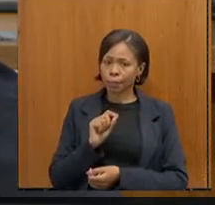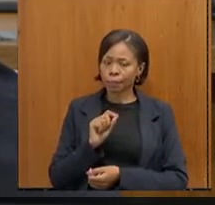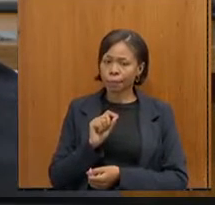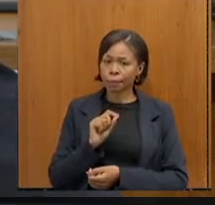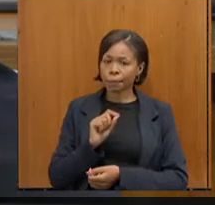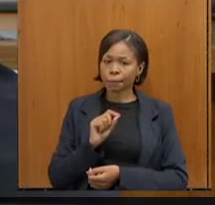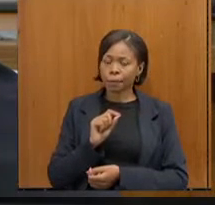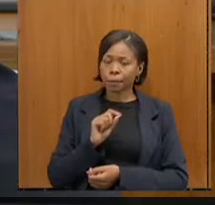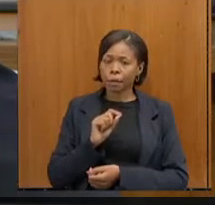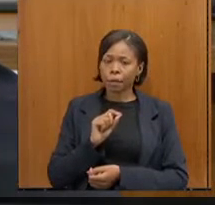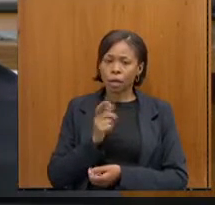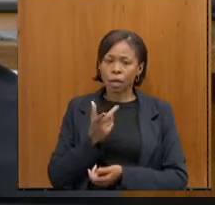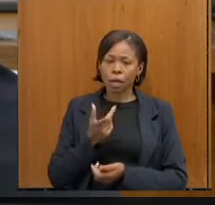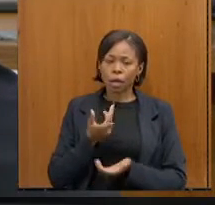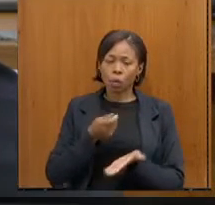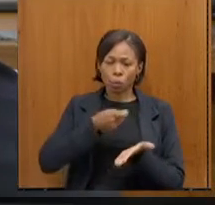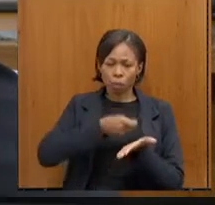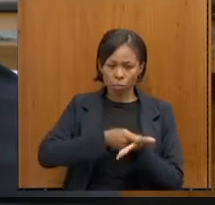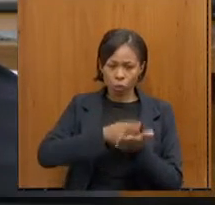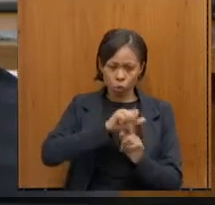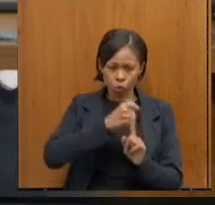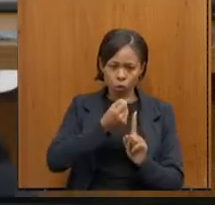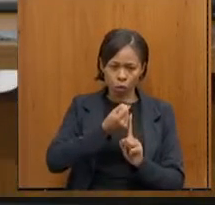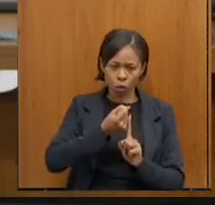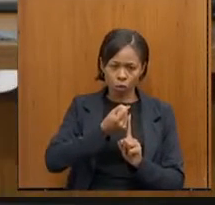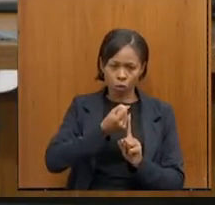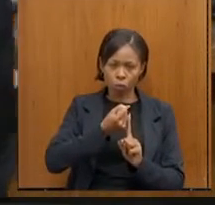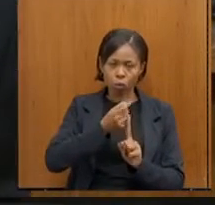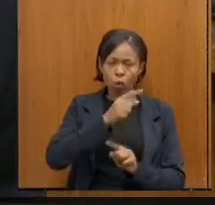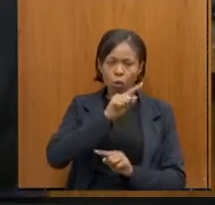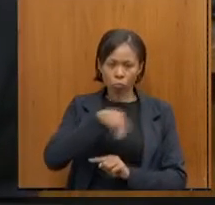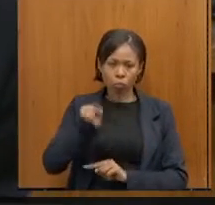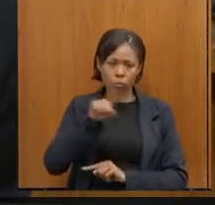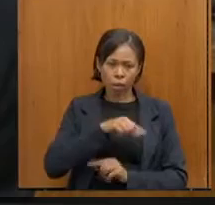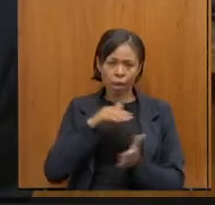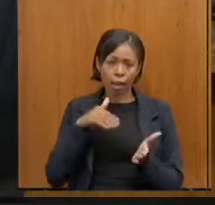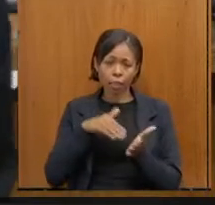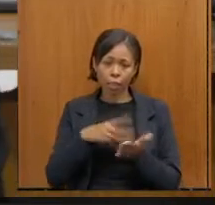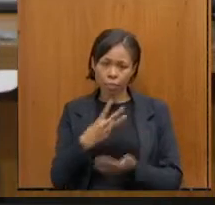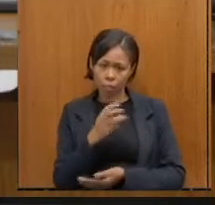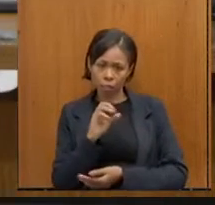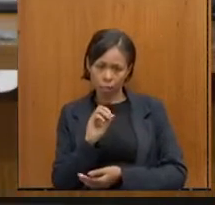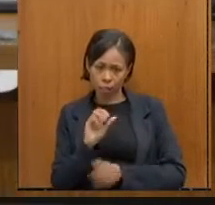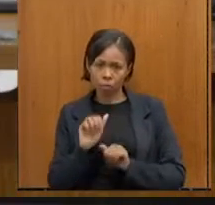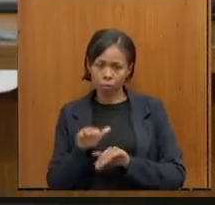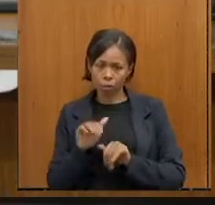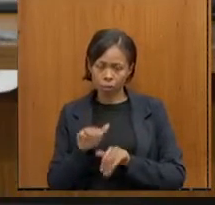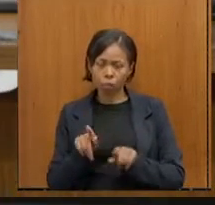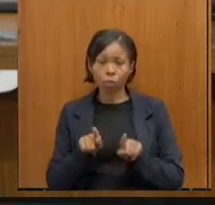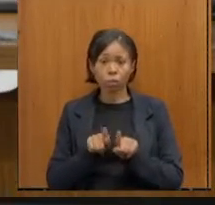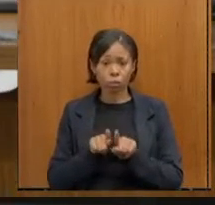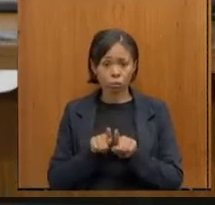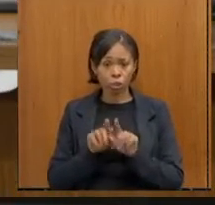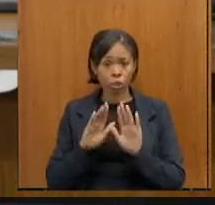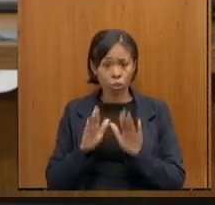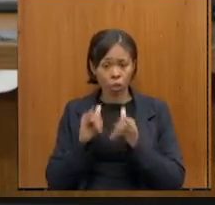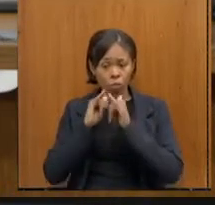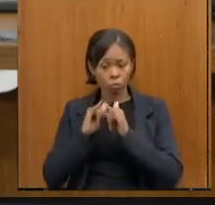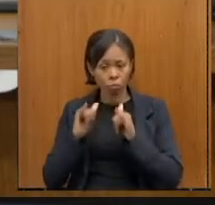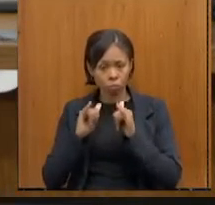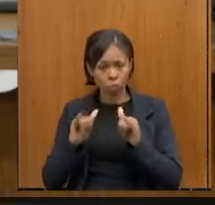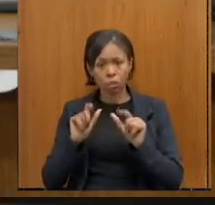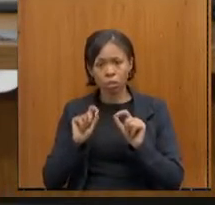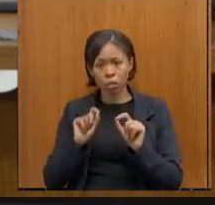até agora 30 dias Setembro fizemos campanha de renegociação de